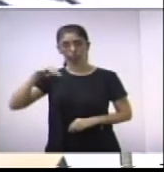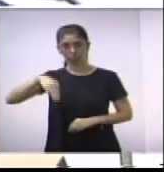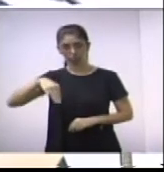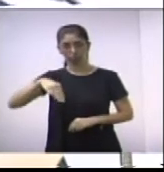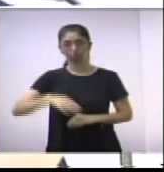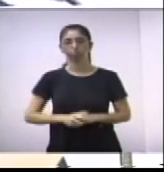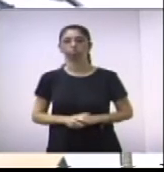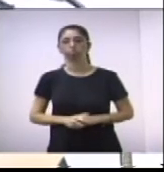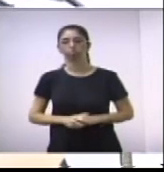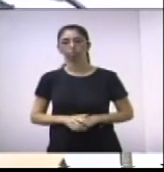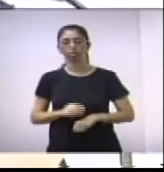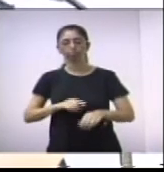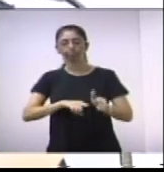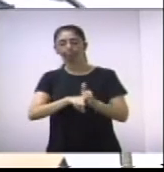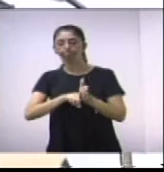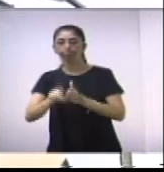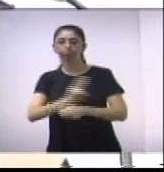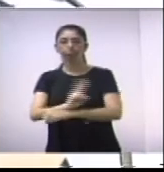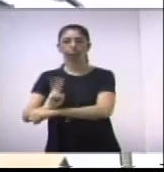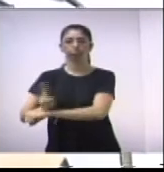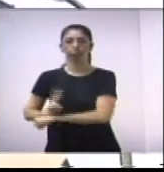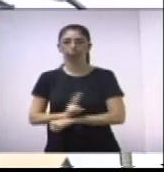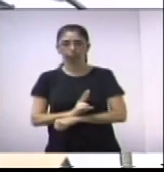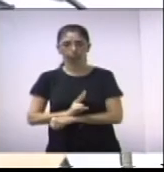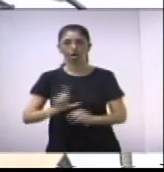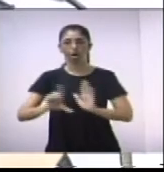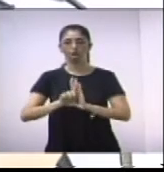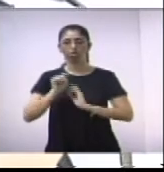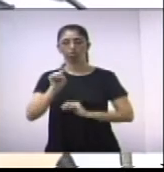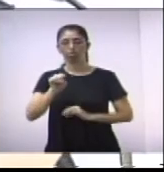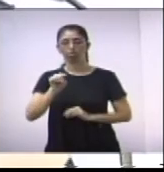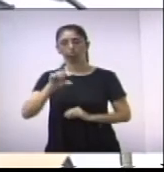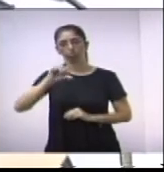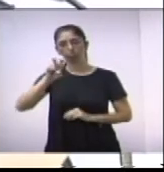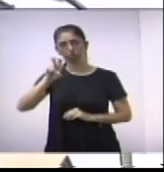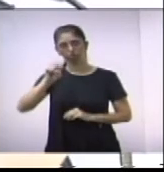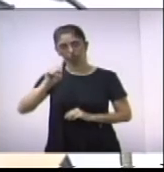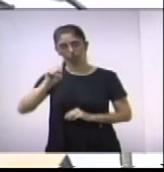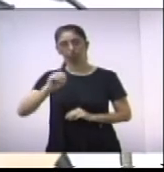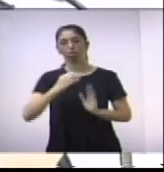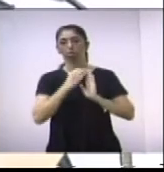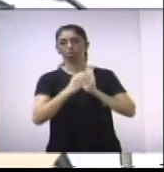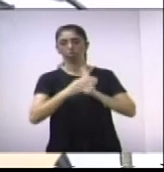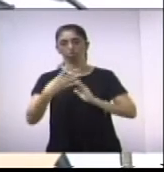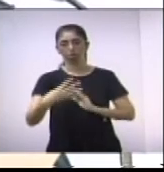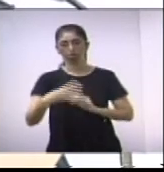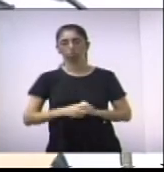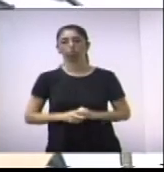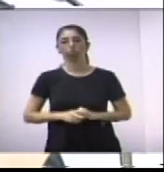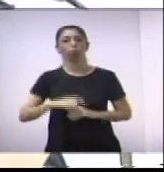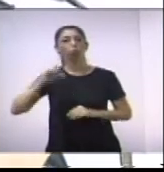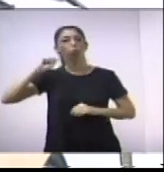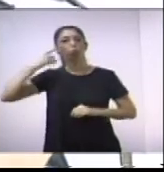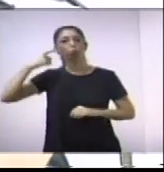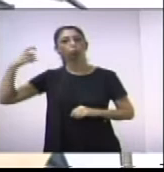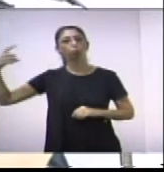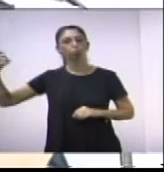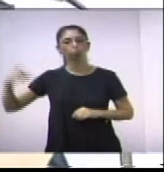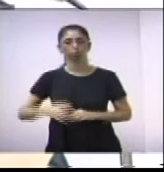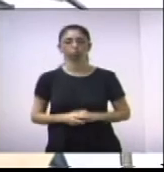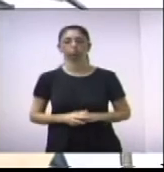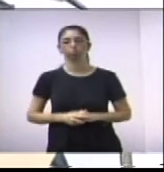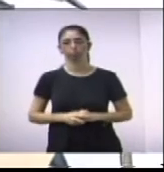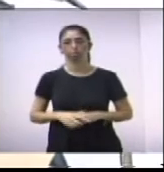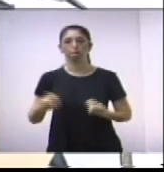veículos em cumprimento à Lei Municipal número 1950, capítulo 4, que trata do sossego público. Número